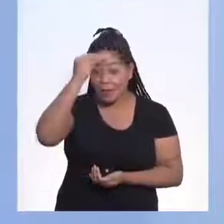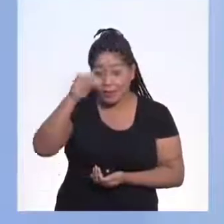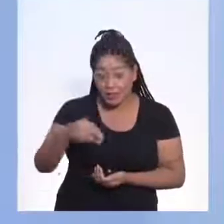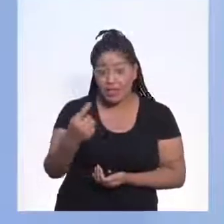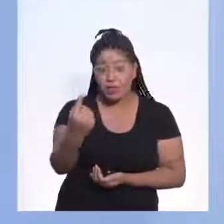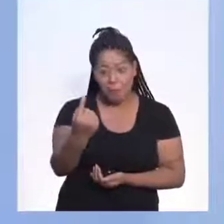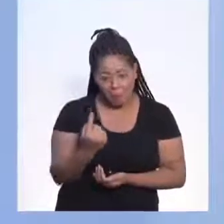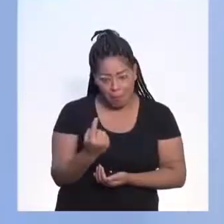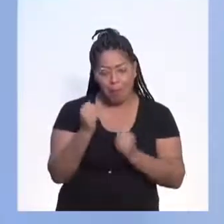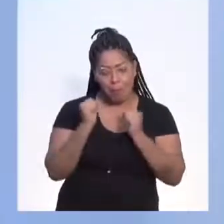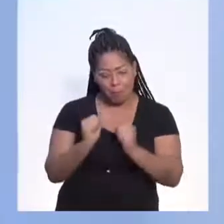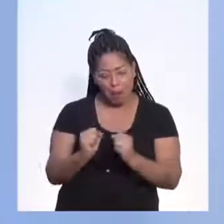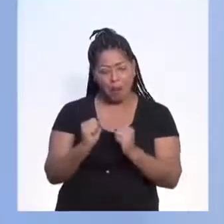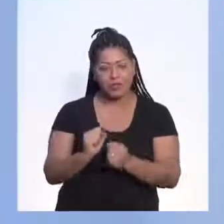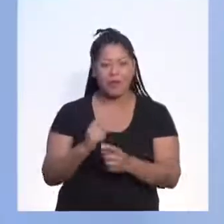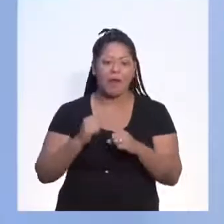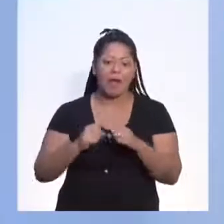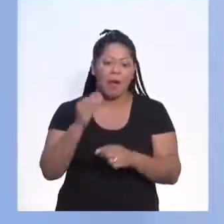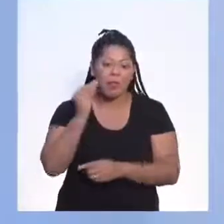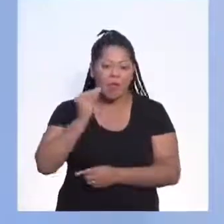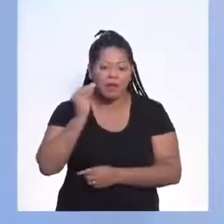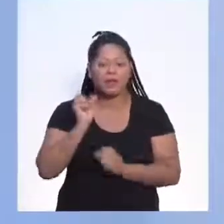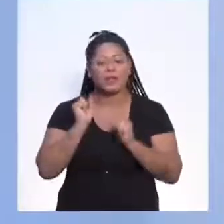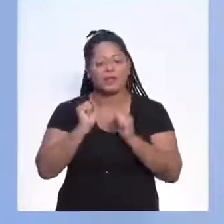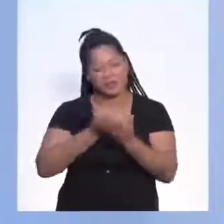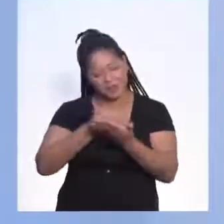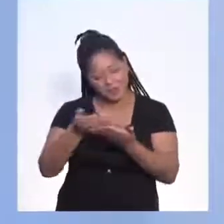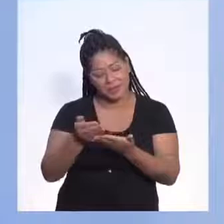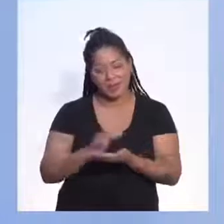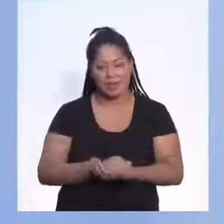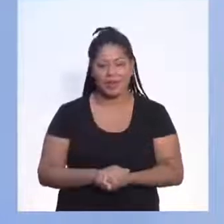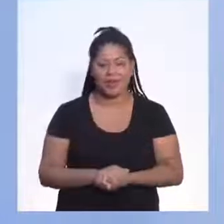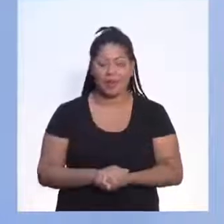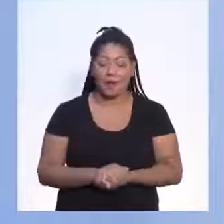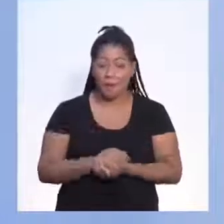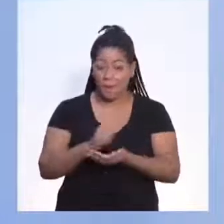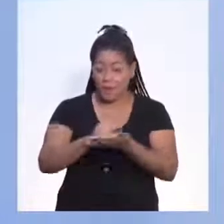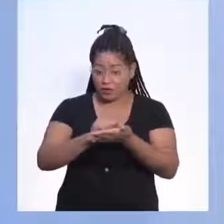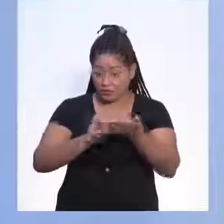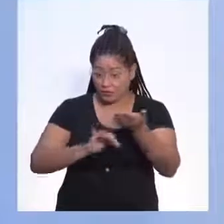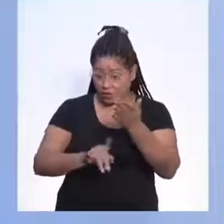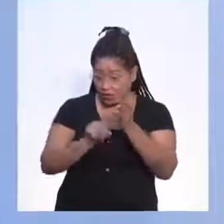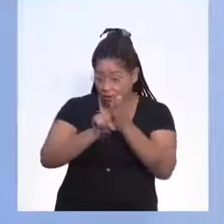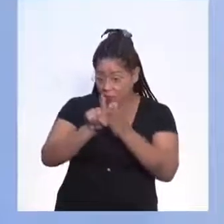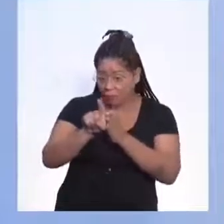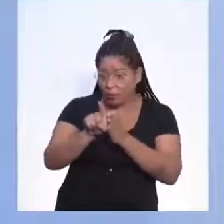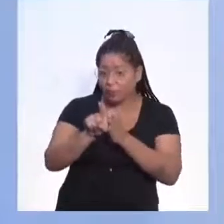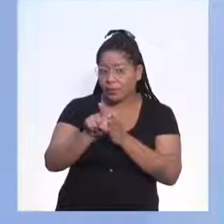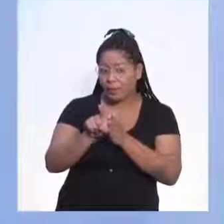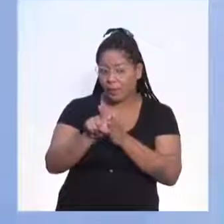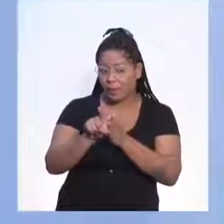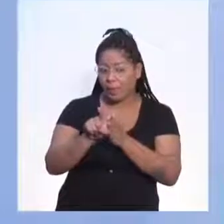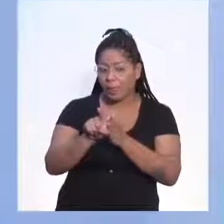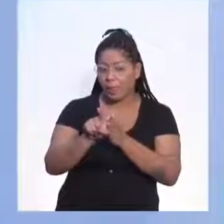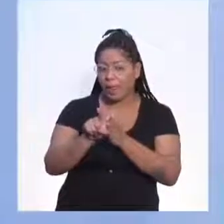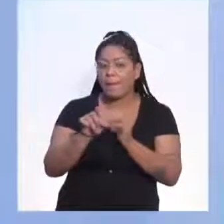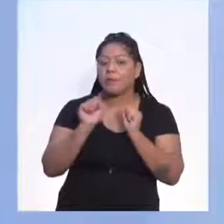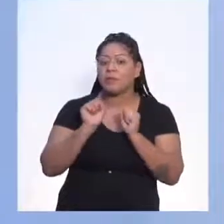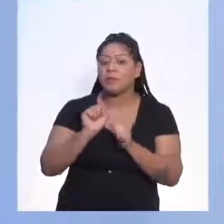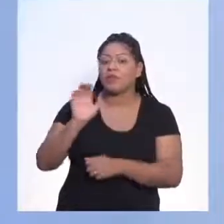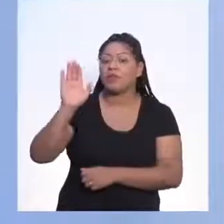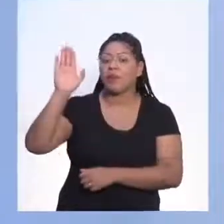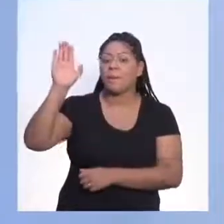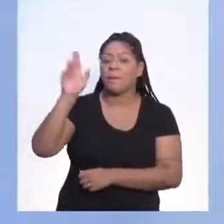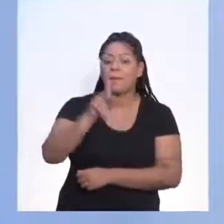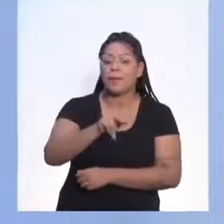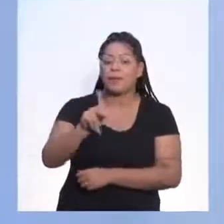bacana. Não desistam, é um teste, mas vamos lá. Vou colocar então uma questão para vocês. Eu vou colocar essa questão, mas levantem a mão,